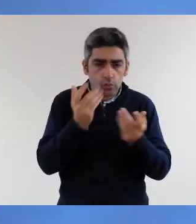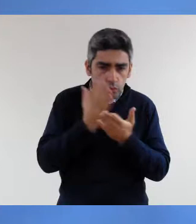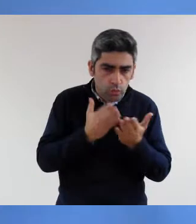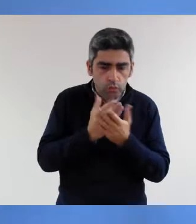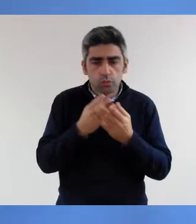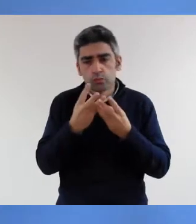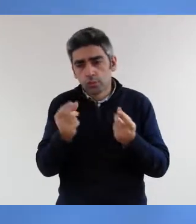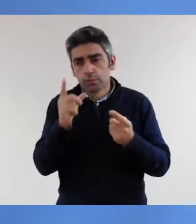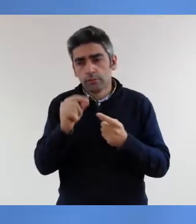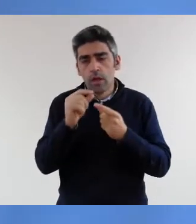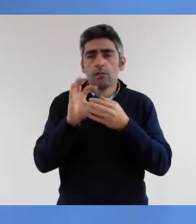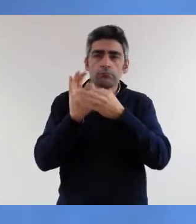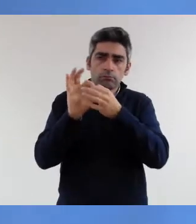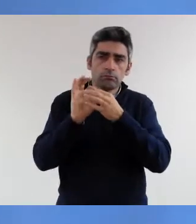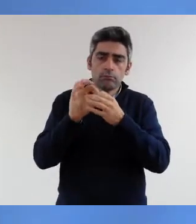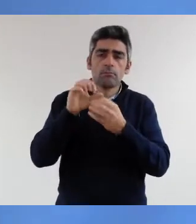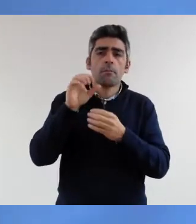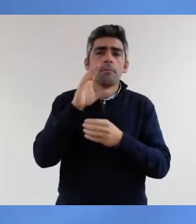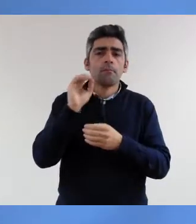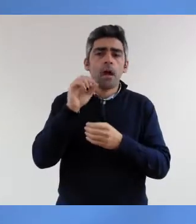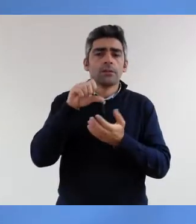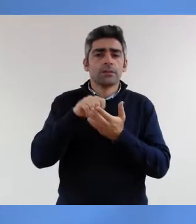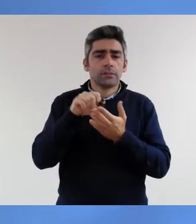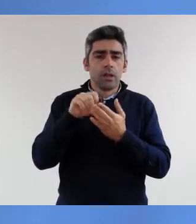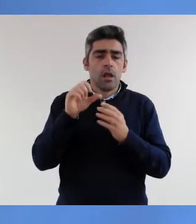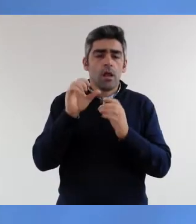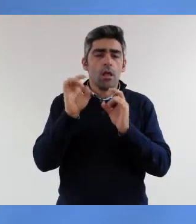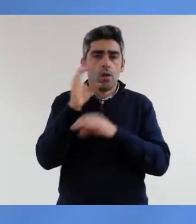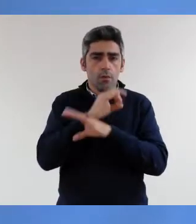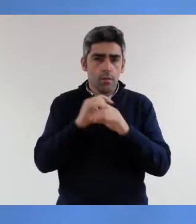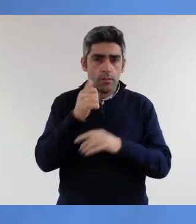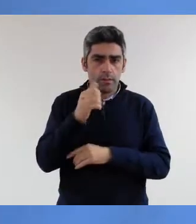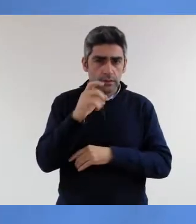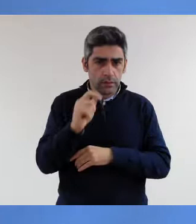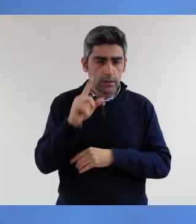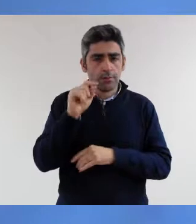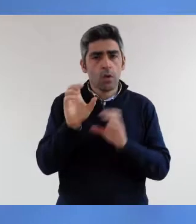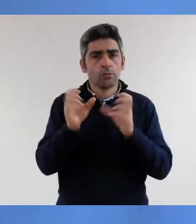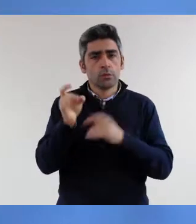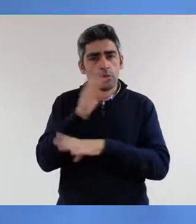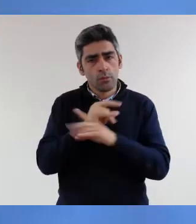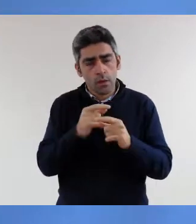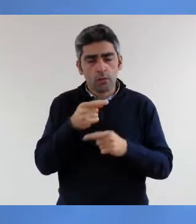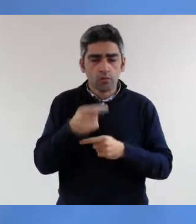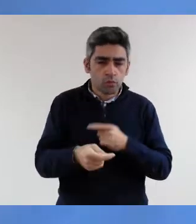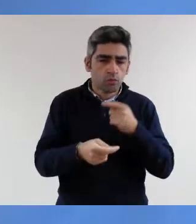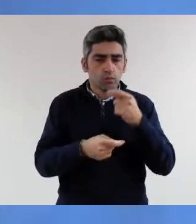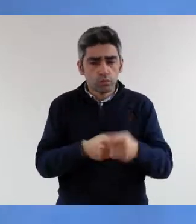problemas empreendimento conjugação o banco central europeu ea comissão europeia